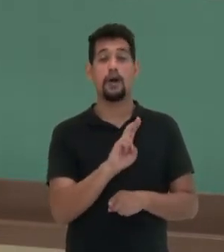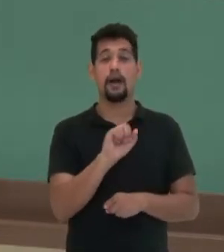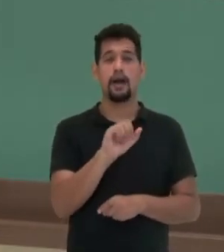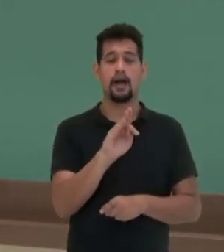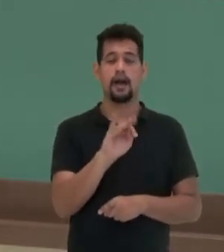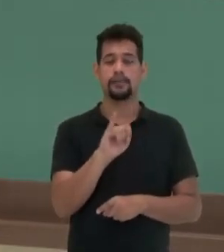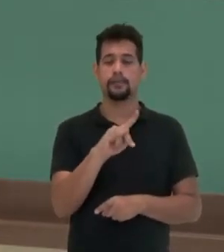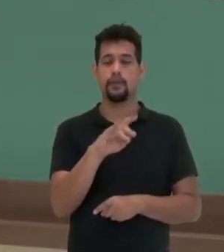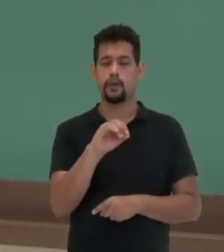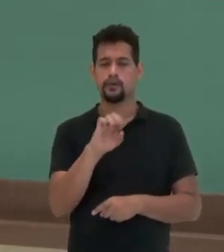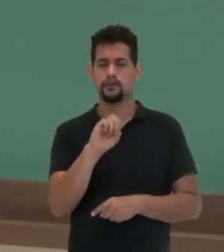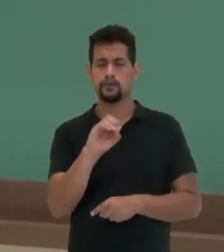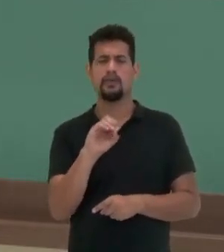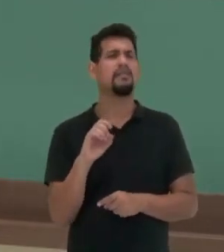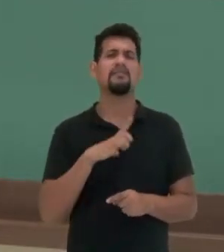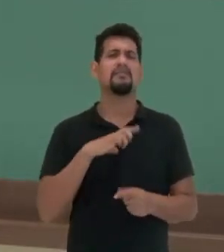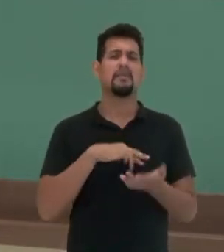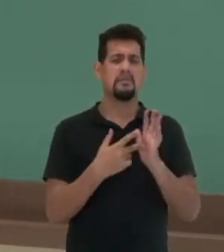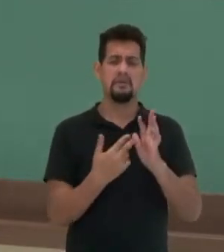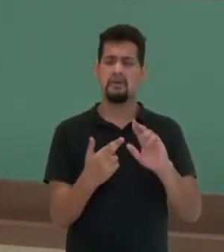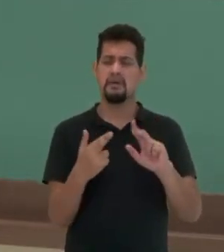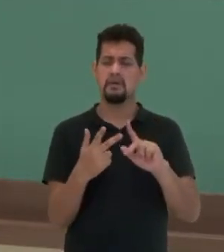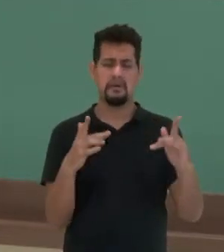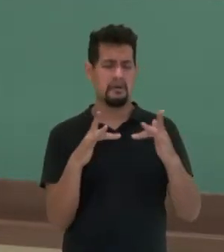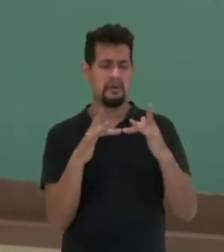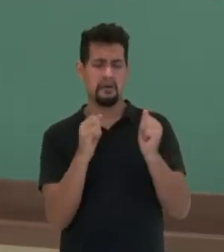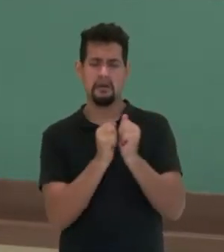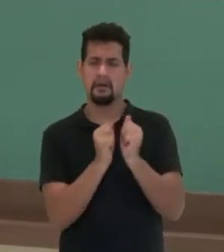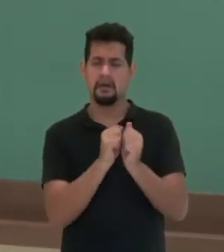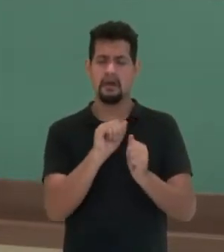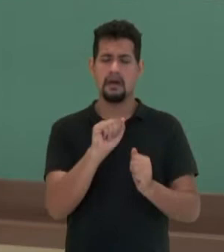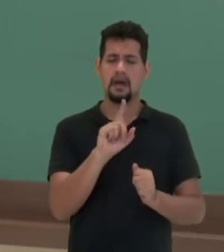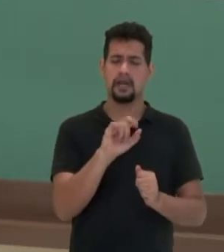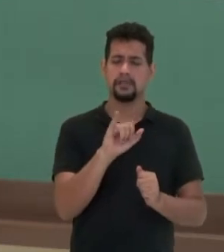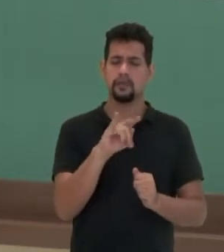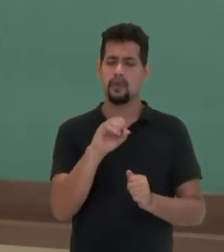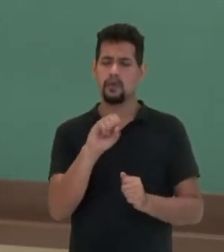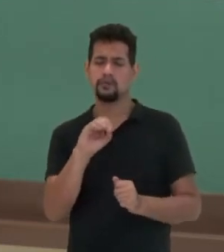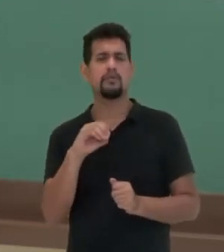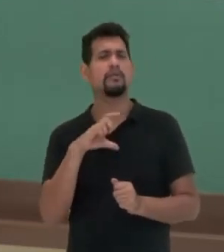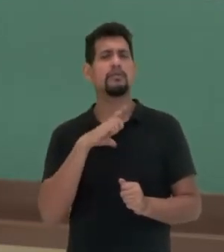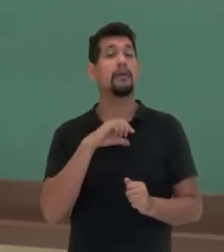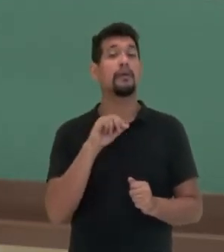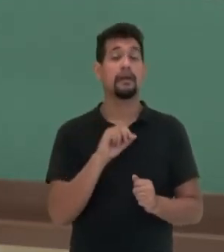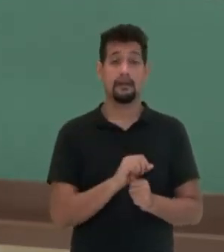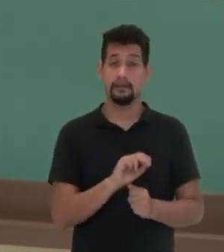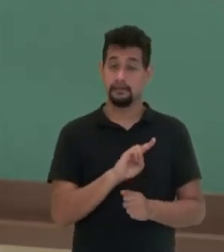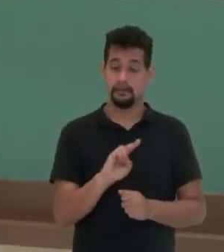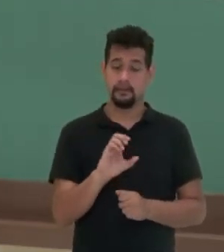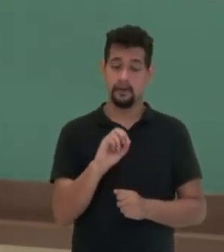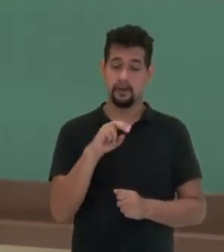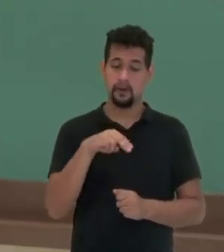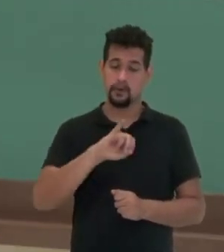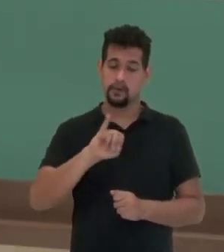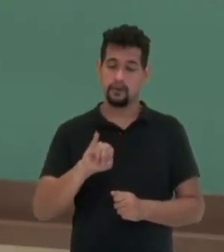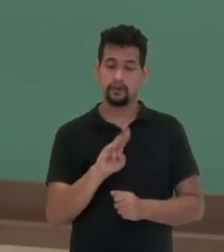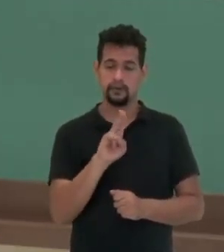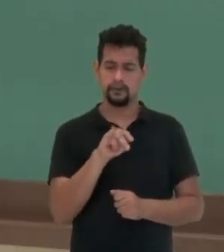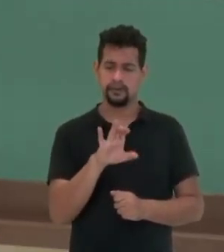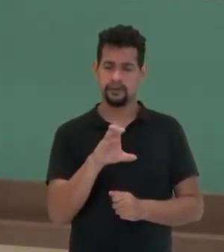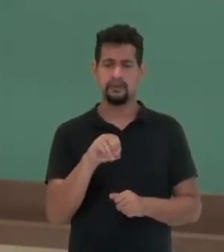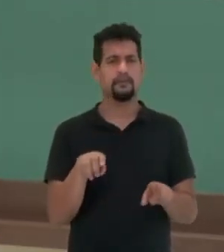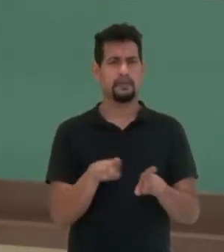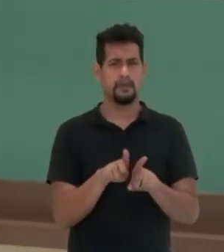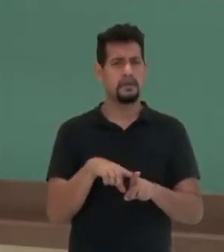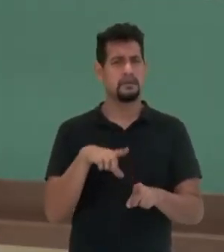adiposo. Então, o que que tem entre o tecido epitelial e o adiposo? Tem esse tecido conjuntivo propriamente dito.